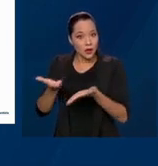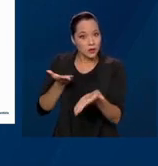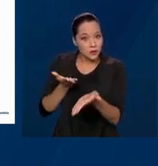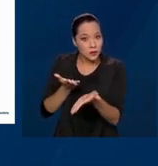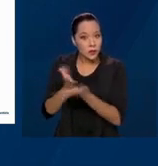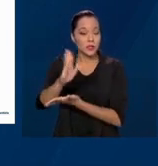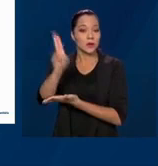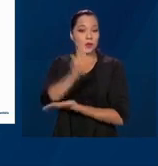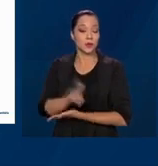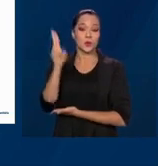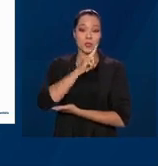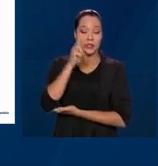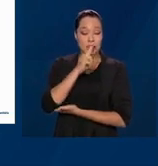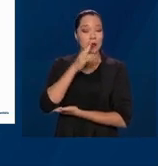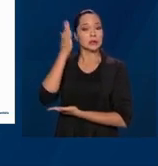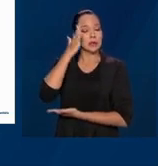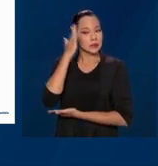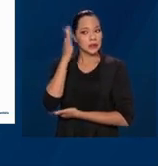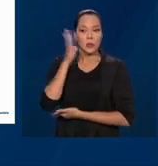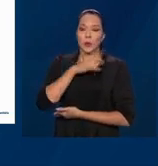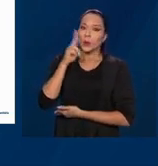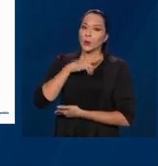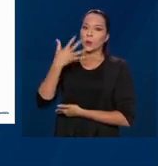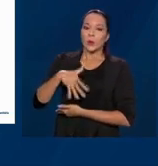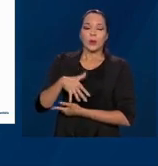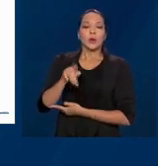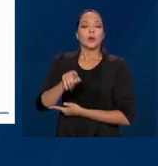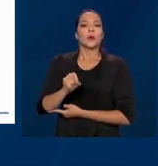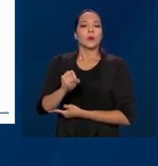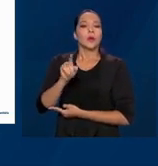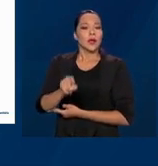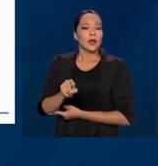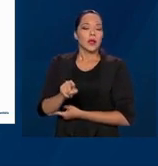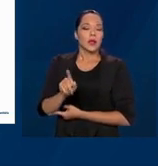uso emergencial, sabendo da urgência, é o fato de que